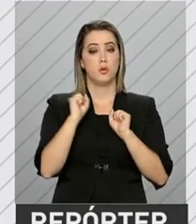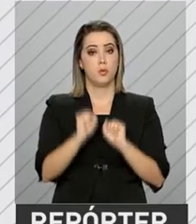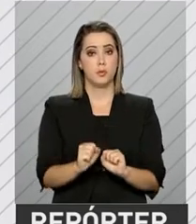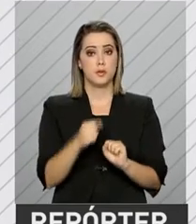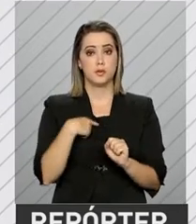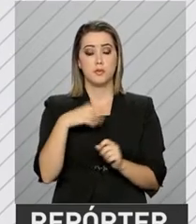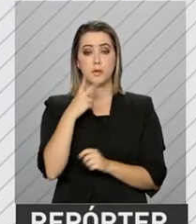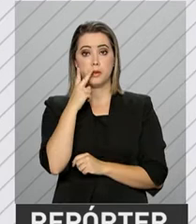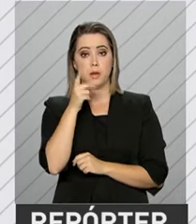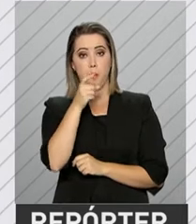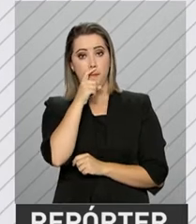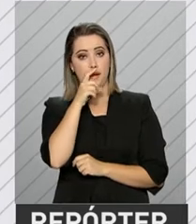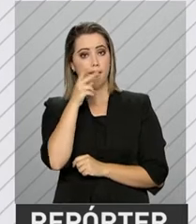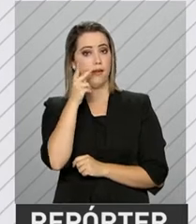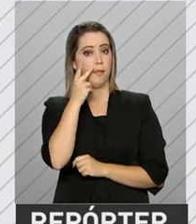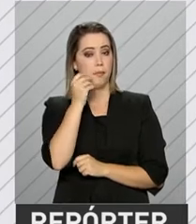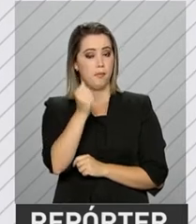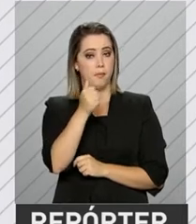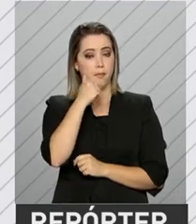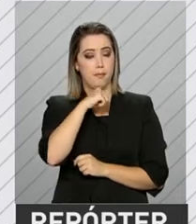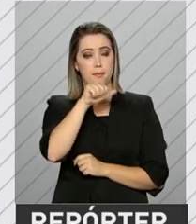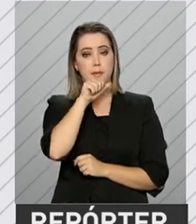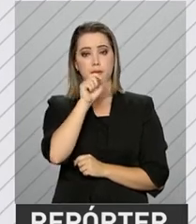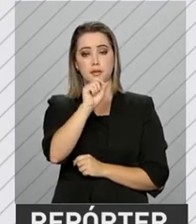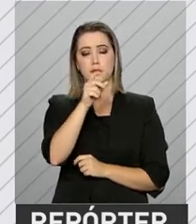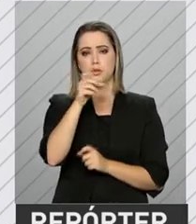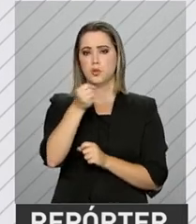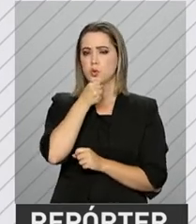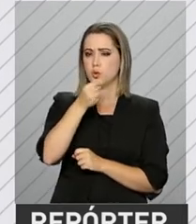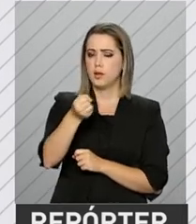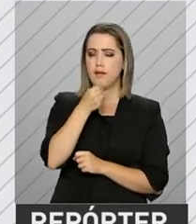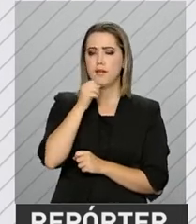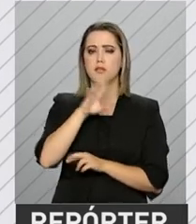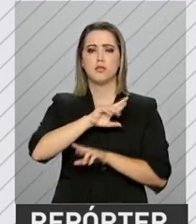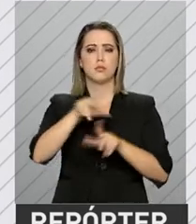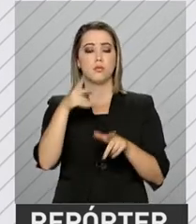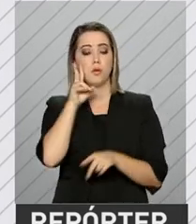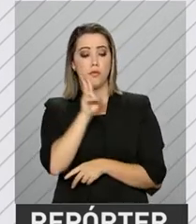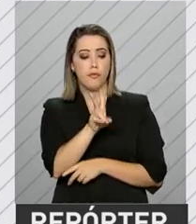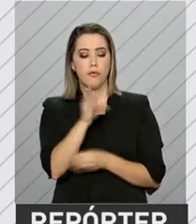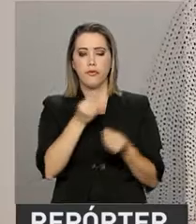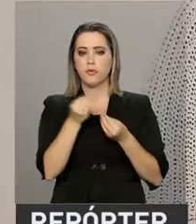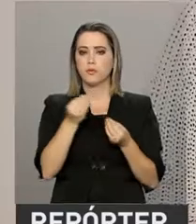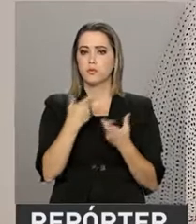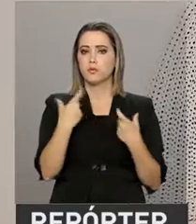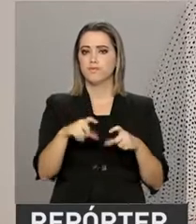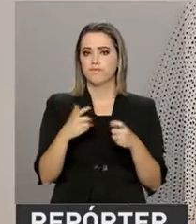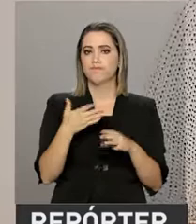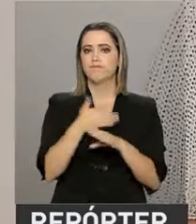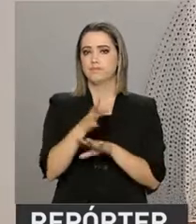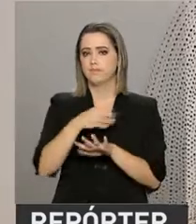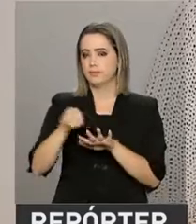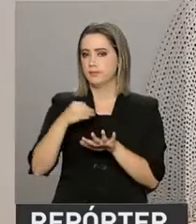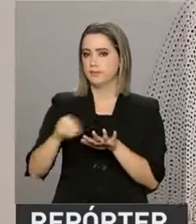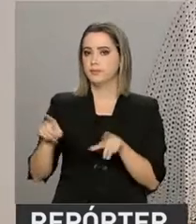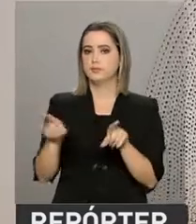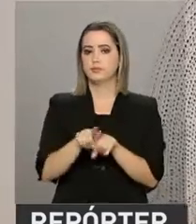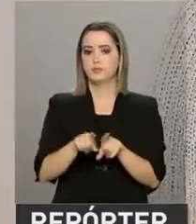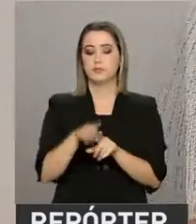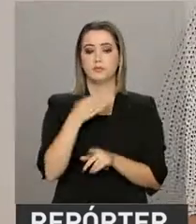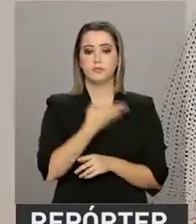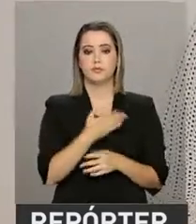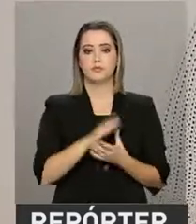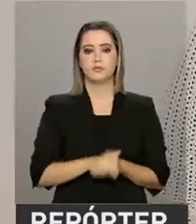aos pais professores e jornalistas acompanharam as áreas que não exigem login o aplicativo além de ser